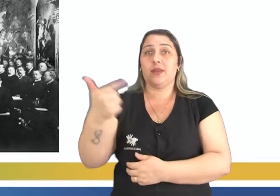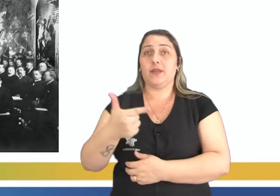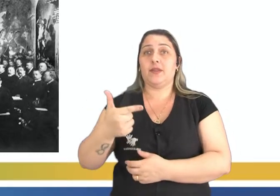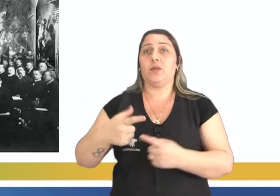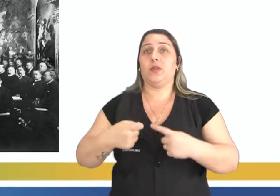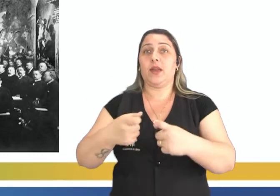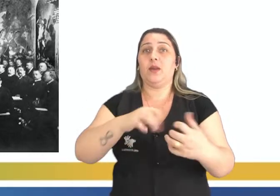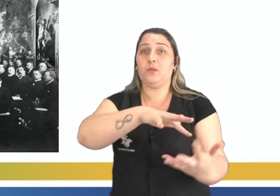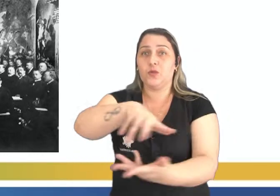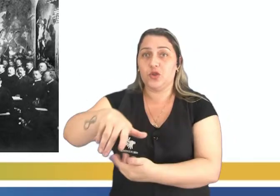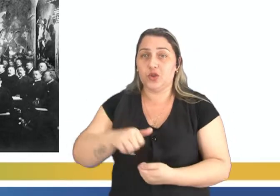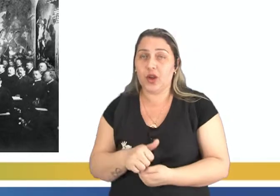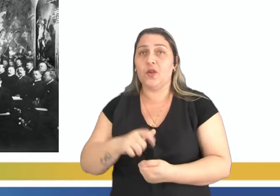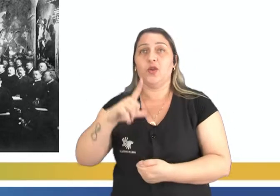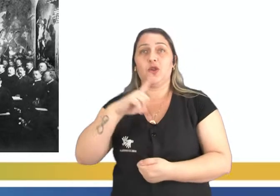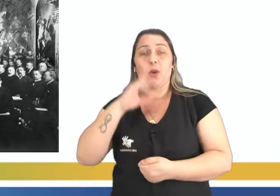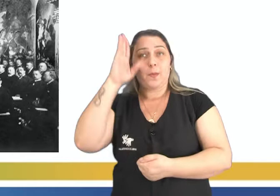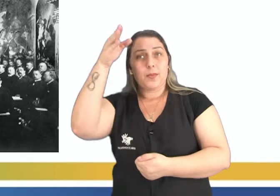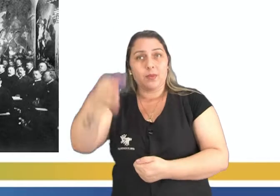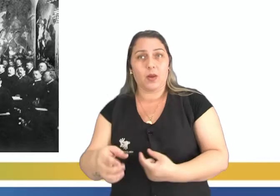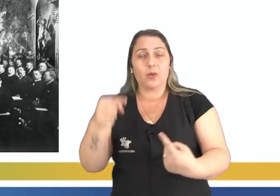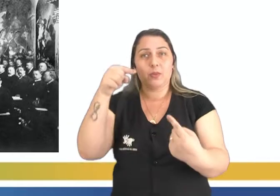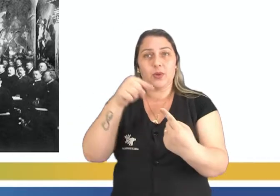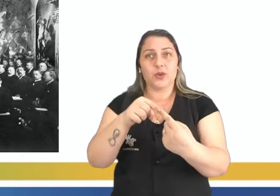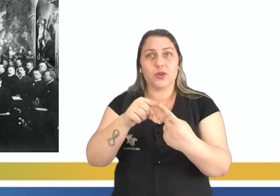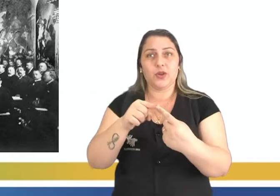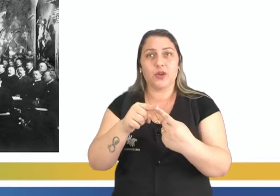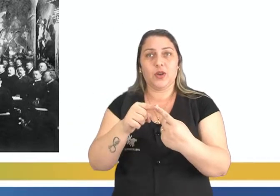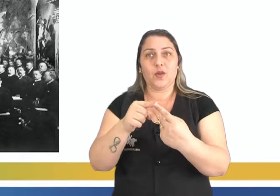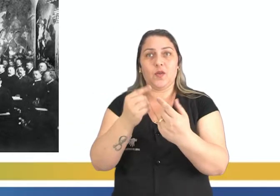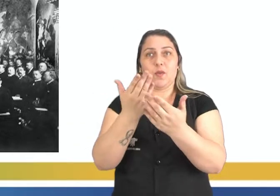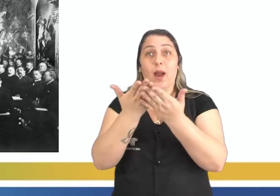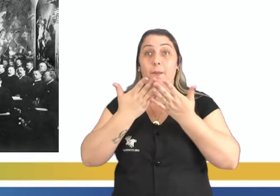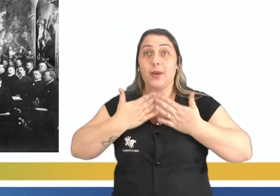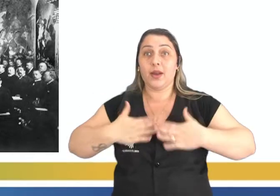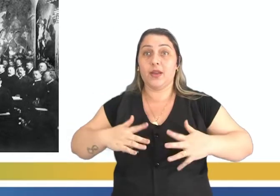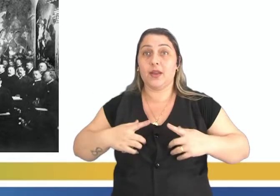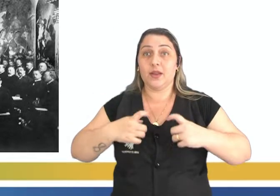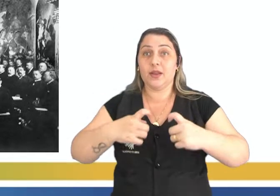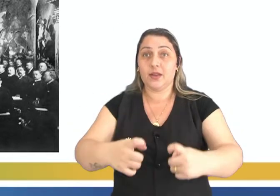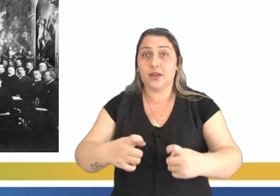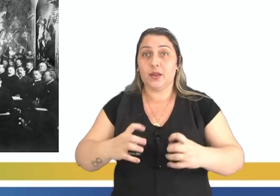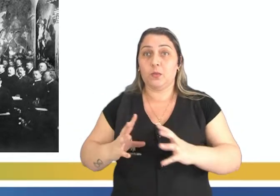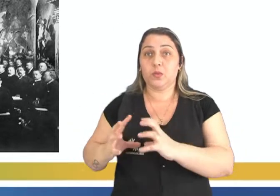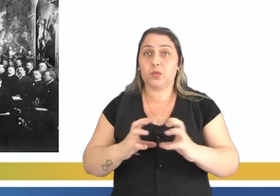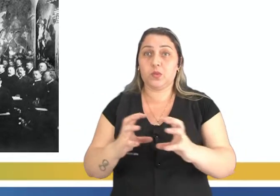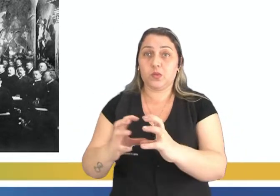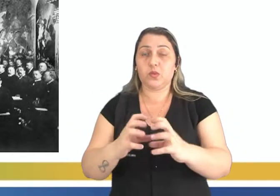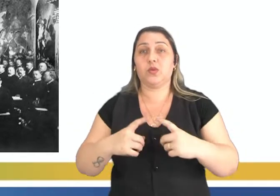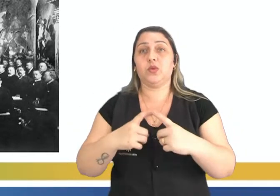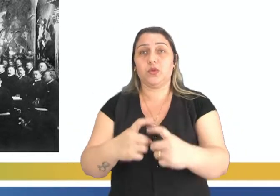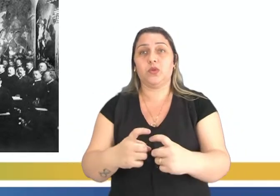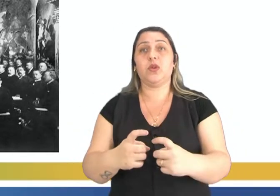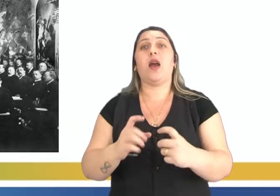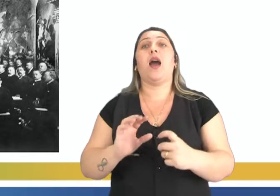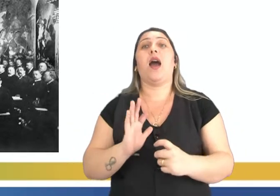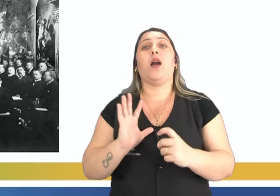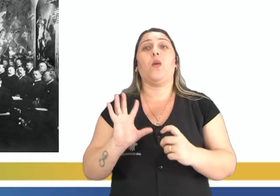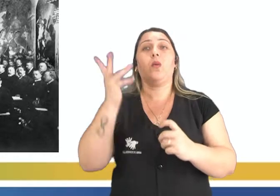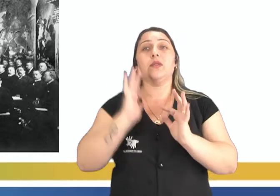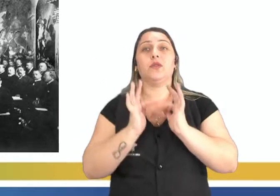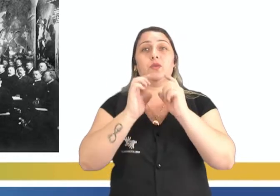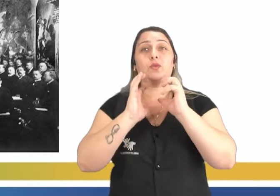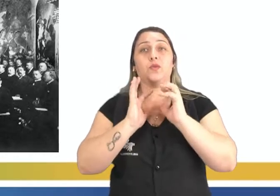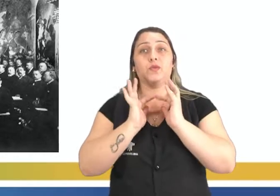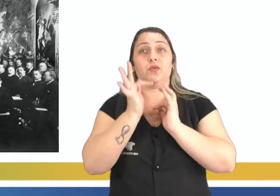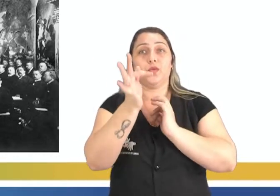Guerra Mundial. Ela tinha como principal objetivo mediar esses conflitos de guerra que possivelmente poderiam acontecer no futuro, certo?